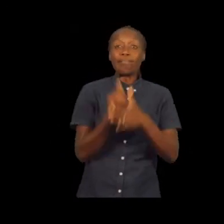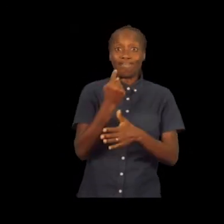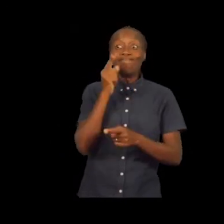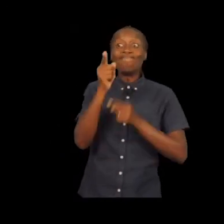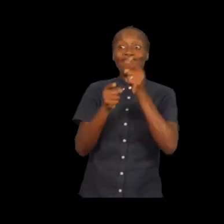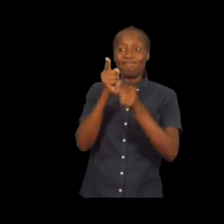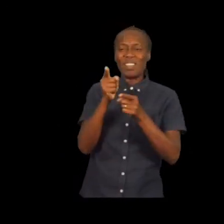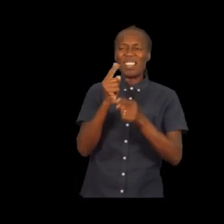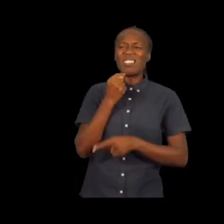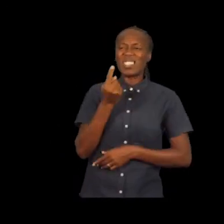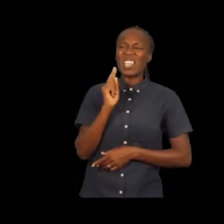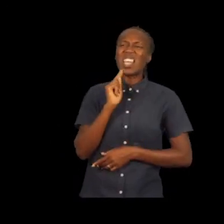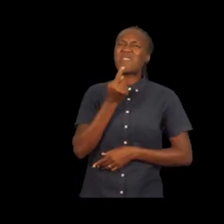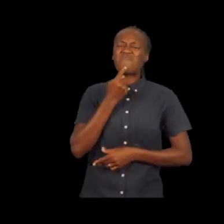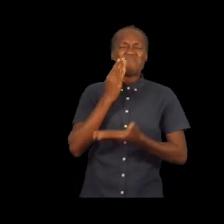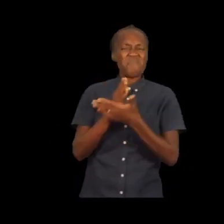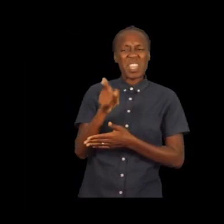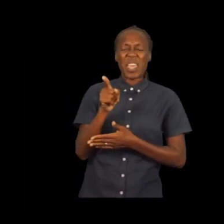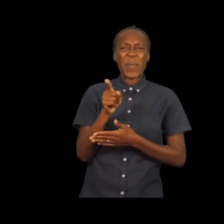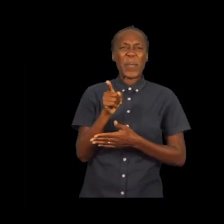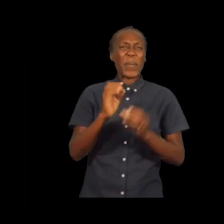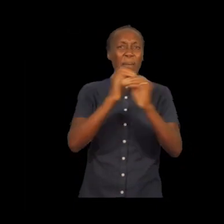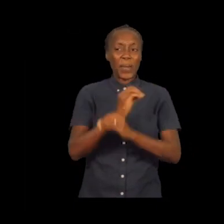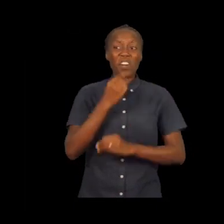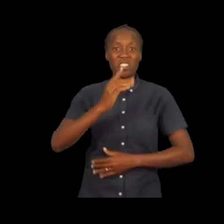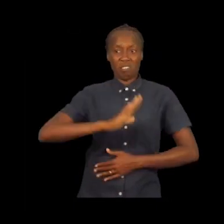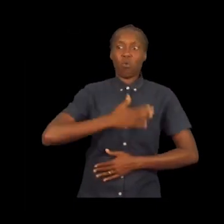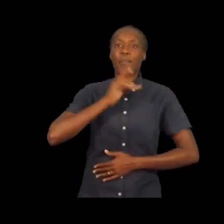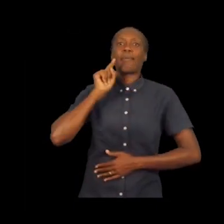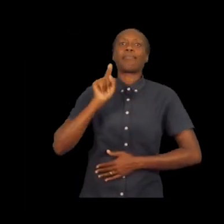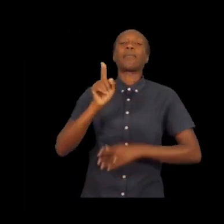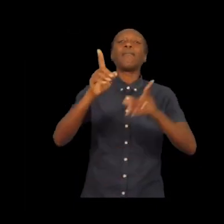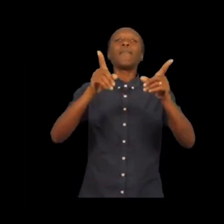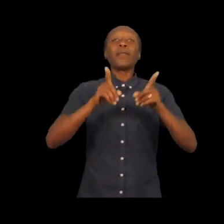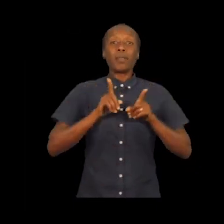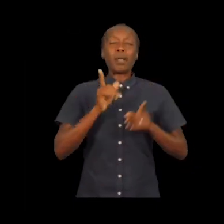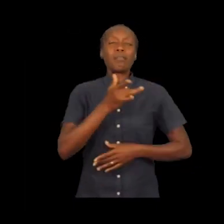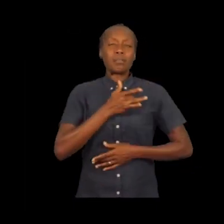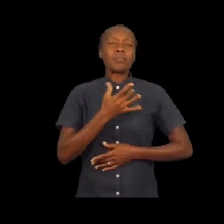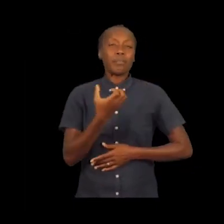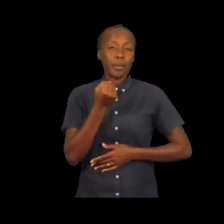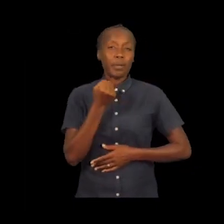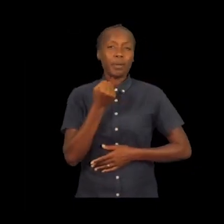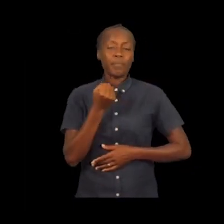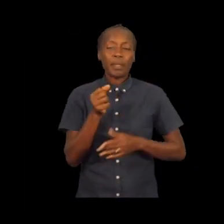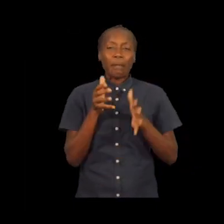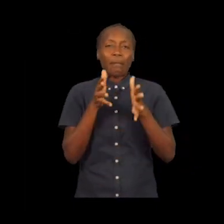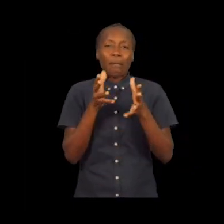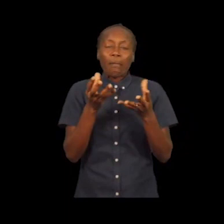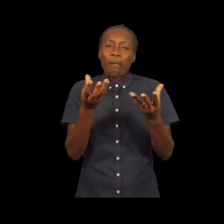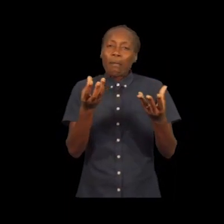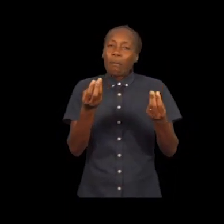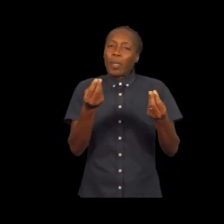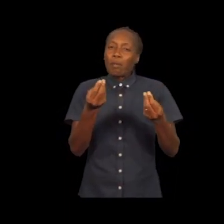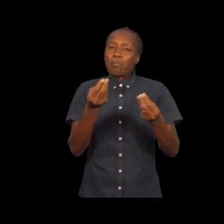medo é igual ao que ela sentiria ao falar com um ponto focal de gênero conselho de escola ou o diretor de escola